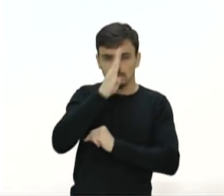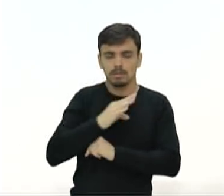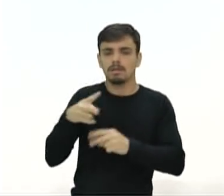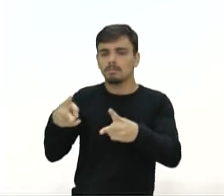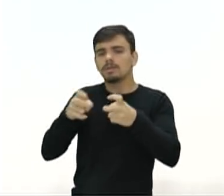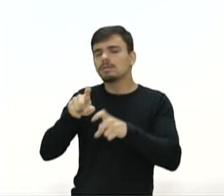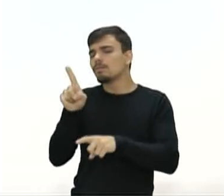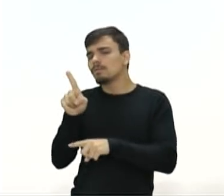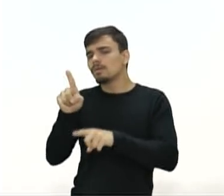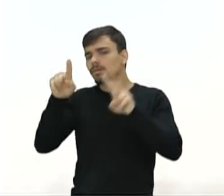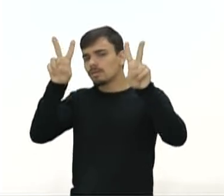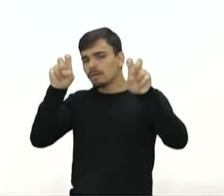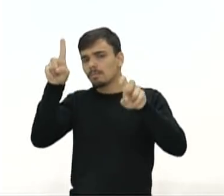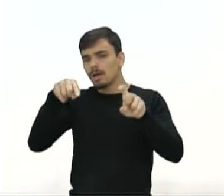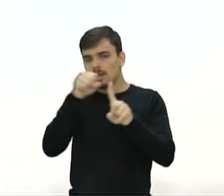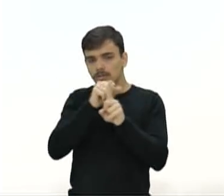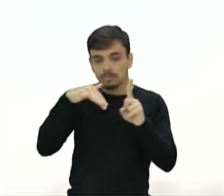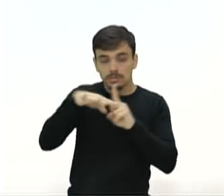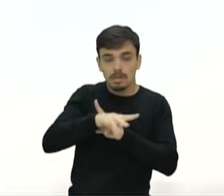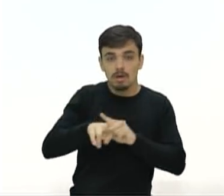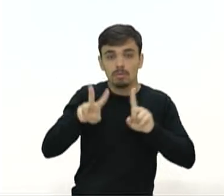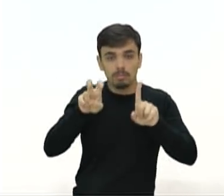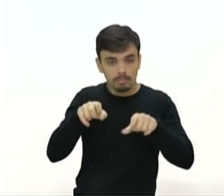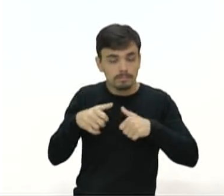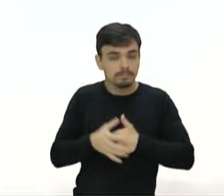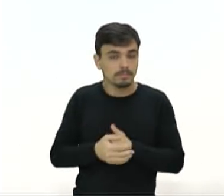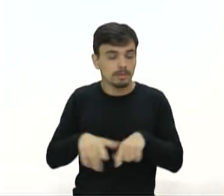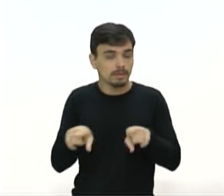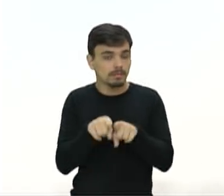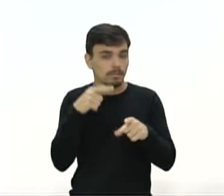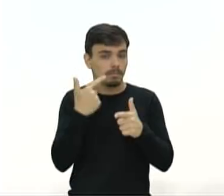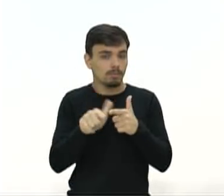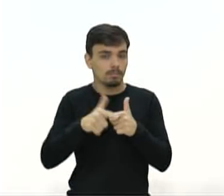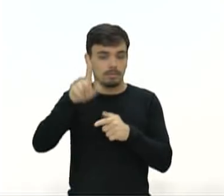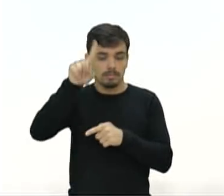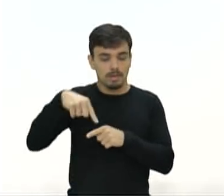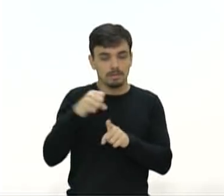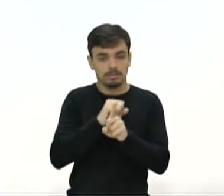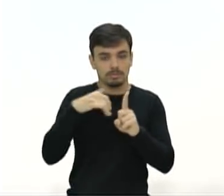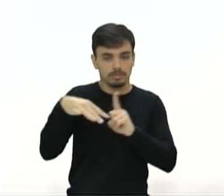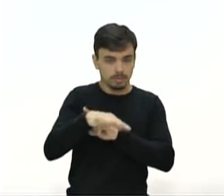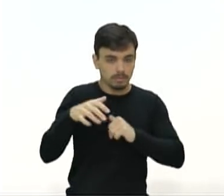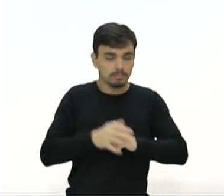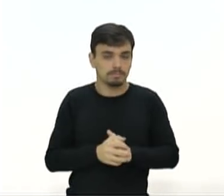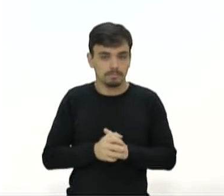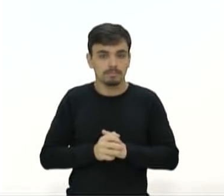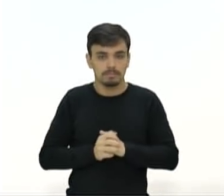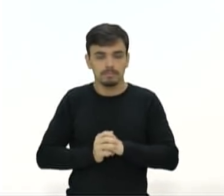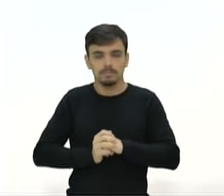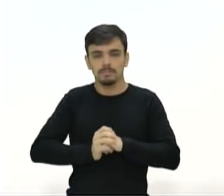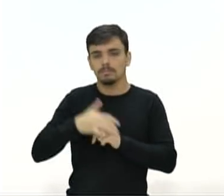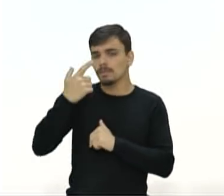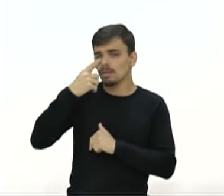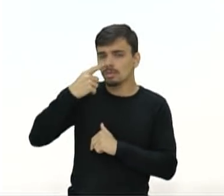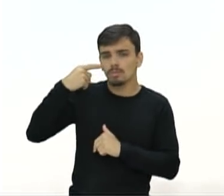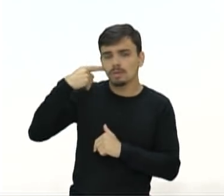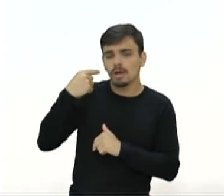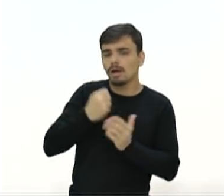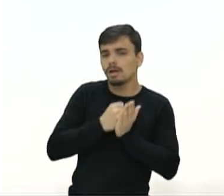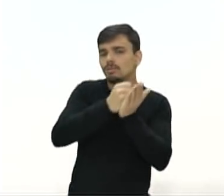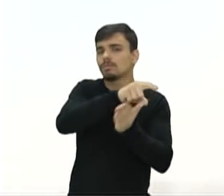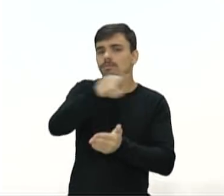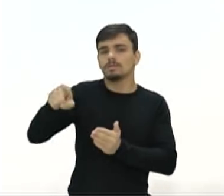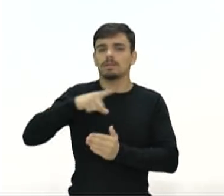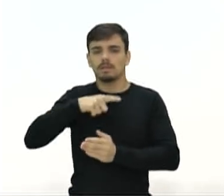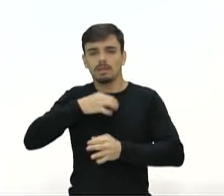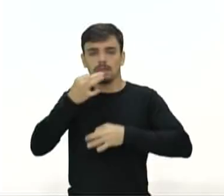falar de uma questão social e um problema que há na sociedade. A teoria do Durkheim vai te ajudar a ter argumentos